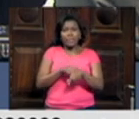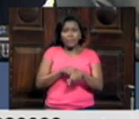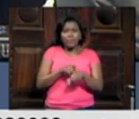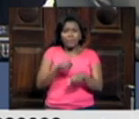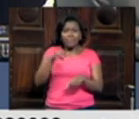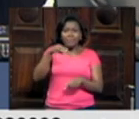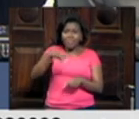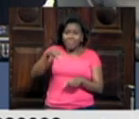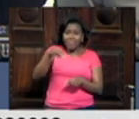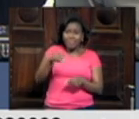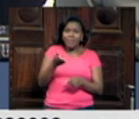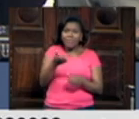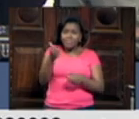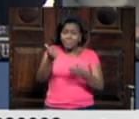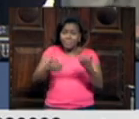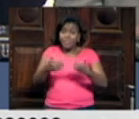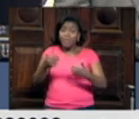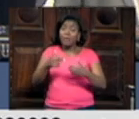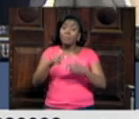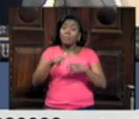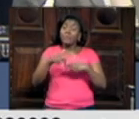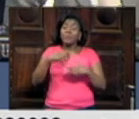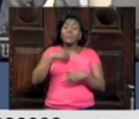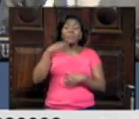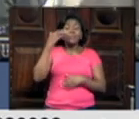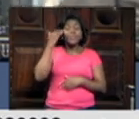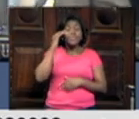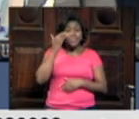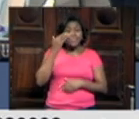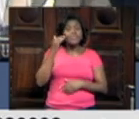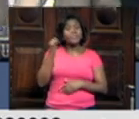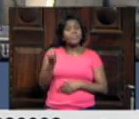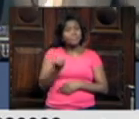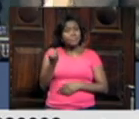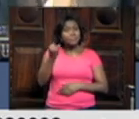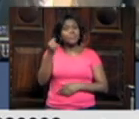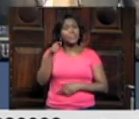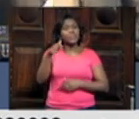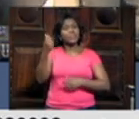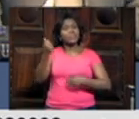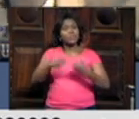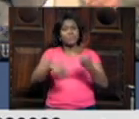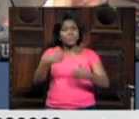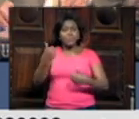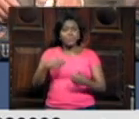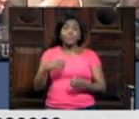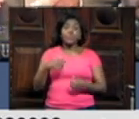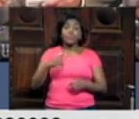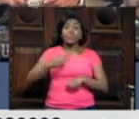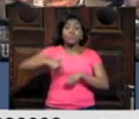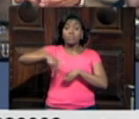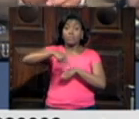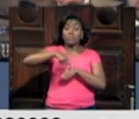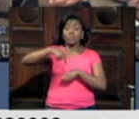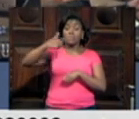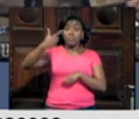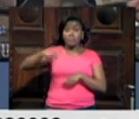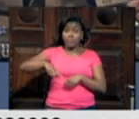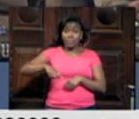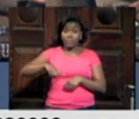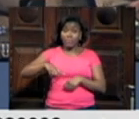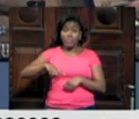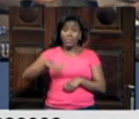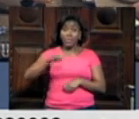por entender a importância e a relevância da conclusão da fala de Vossa Excelência. Próximo orador inscrito é o nobre